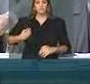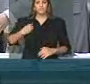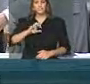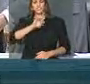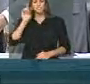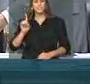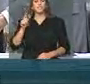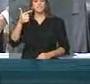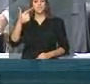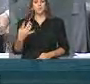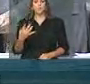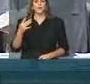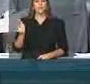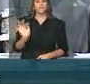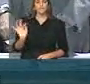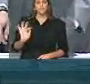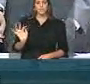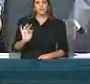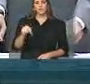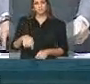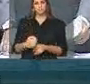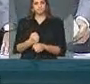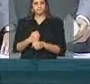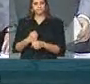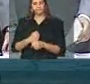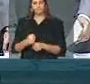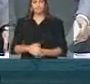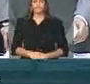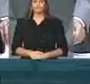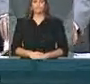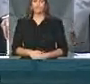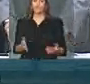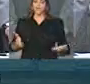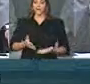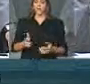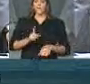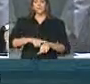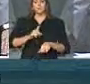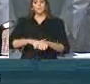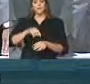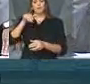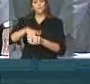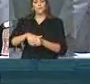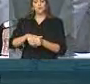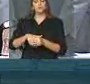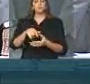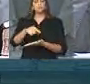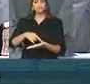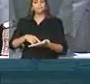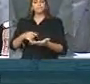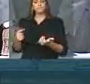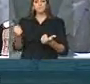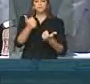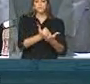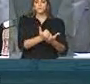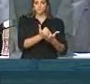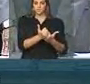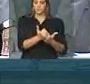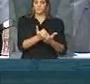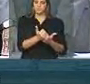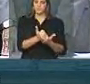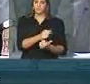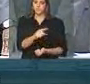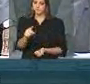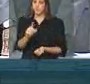dia 24 de fevereiro do corrente passa-se a votação do substitutivo para o qual há